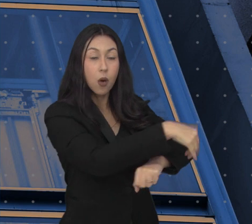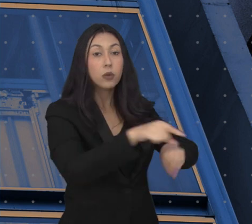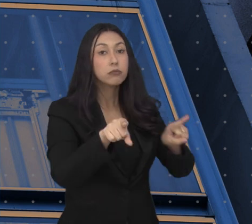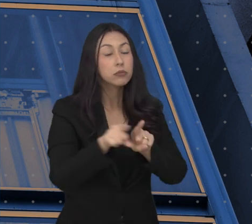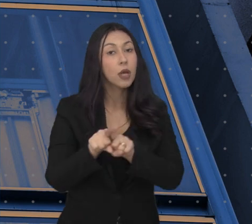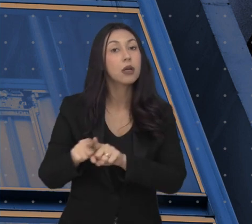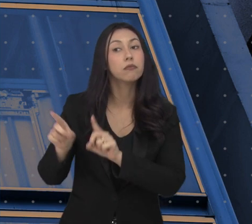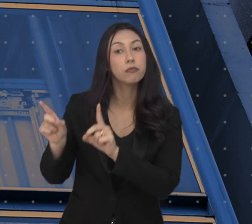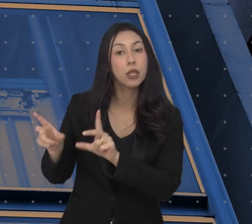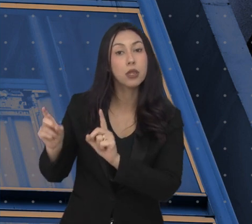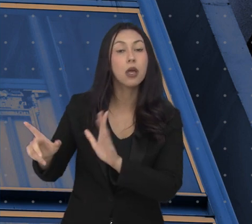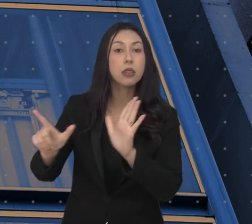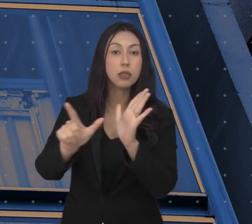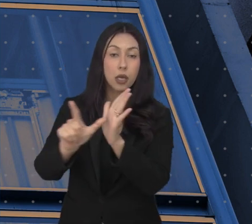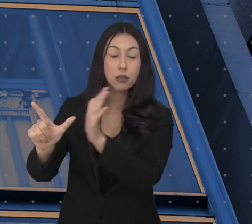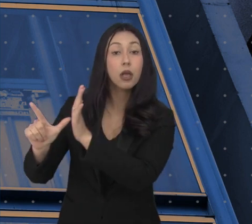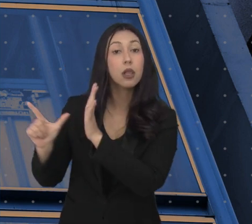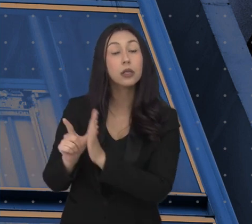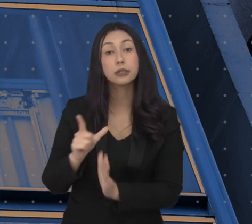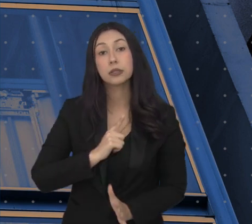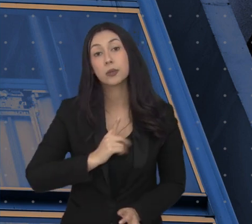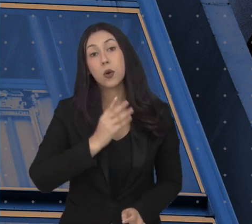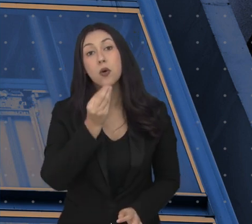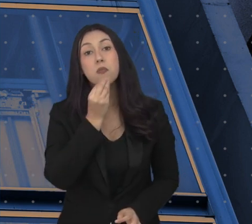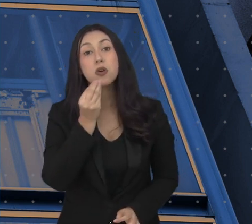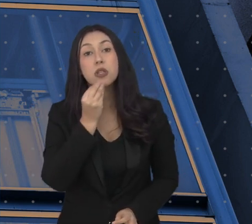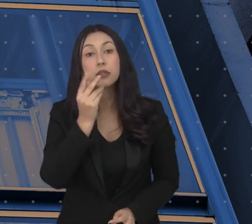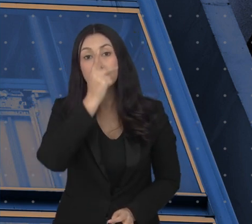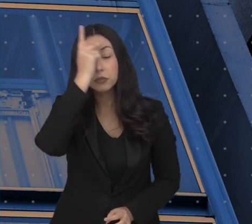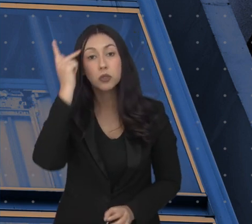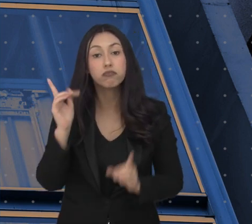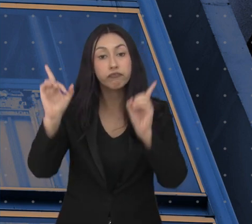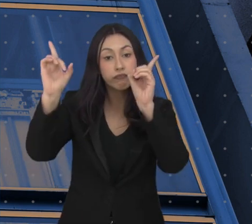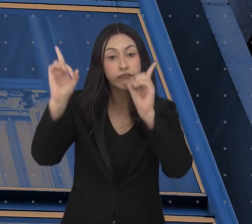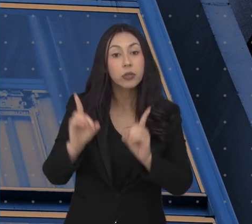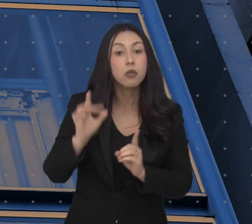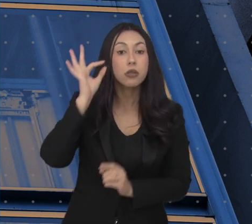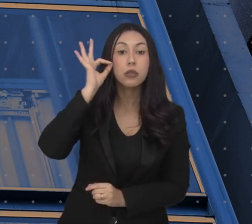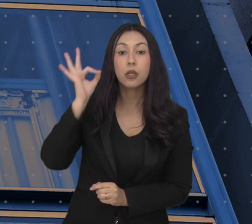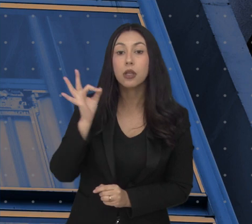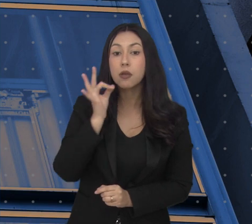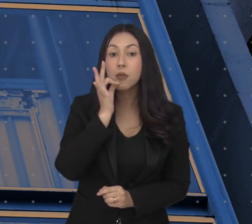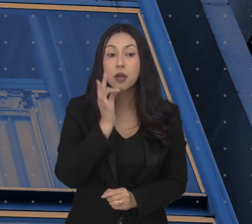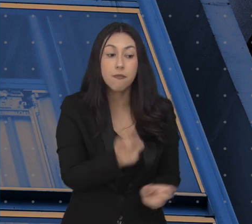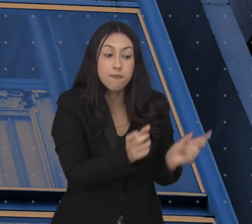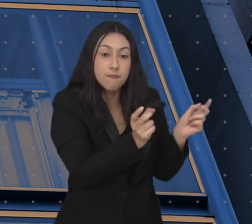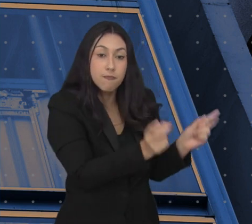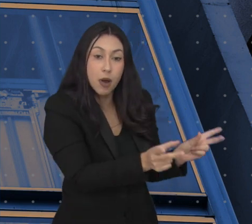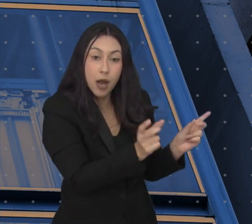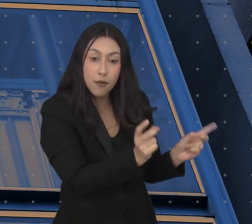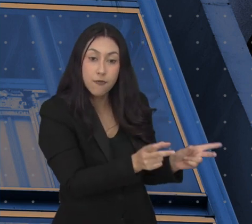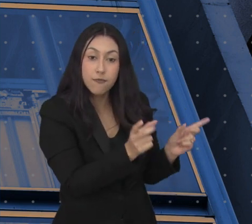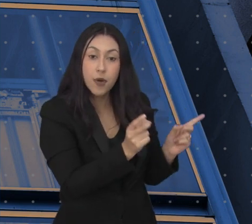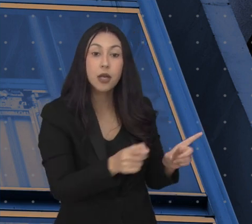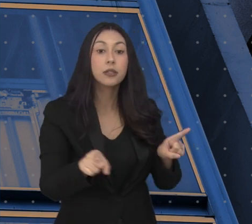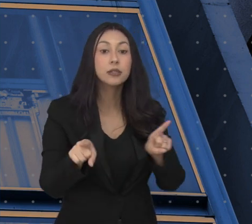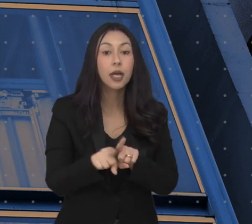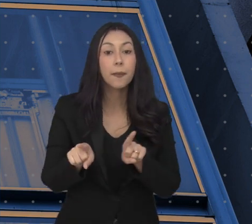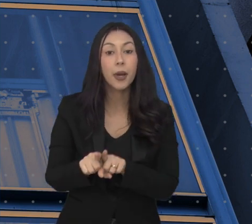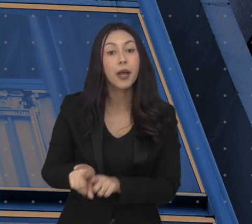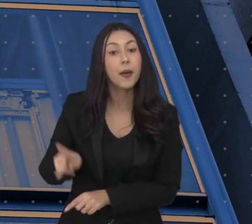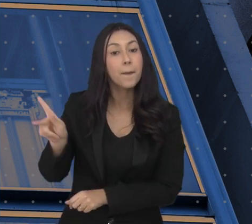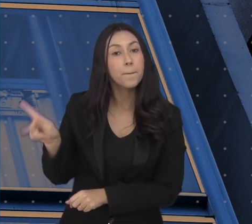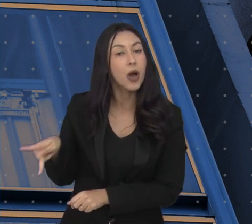vendedor pracista. Ainda há vagas para pessoa com deficiência nos cargos de operador de telemarketing, operador de vendas